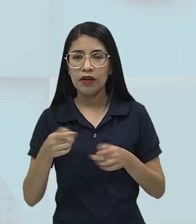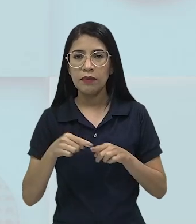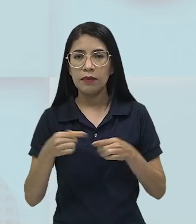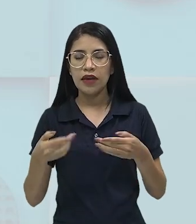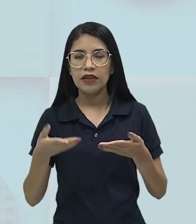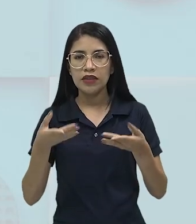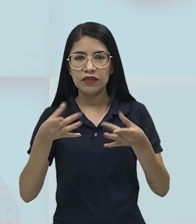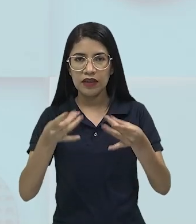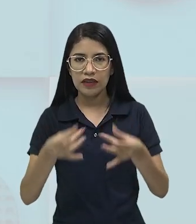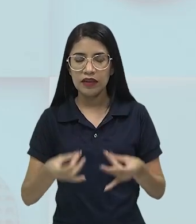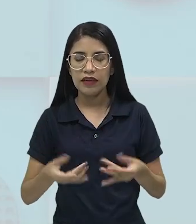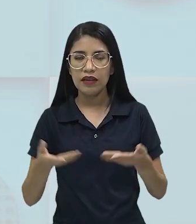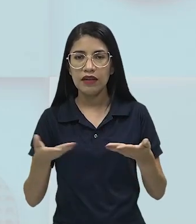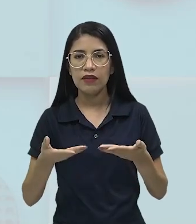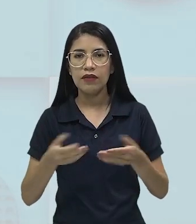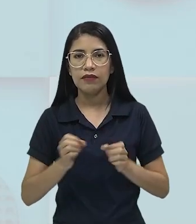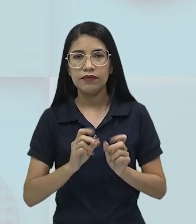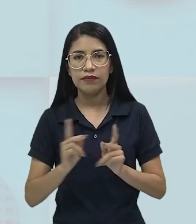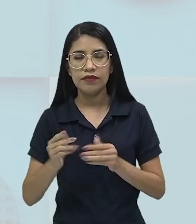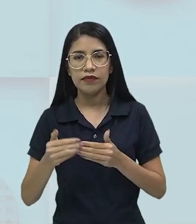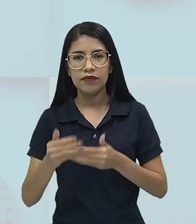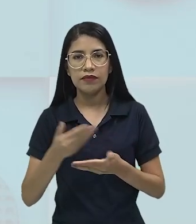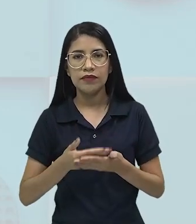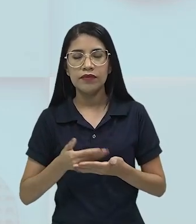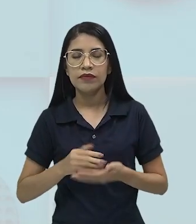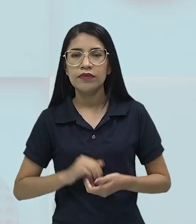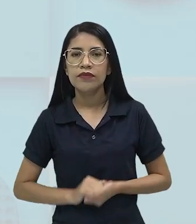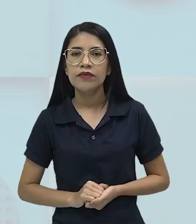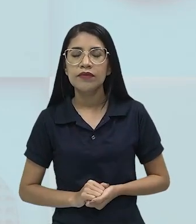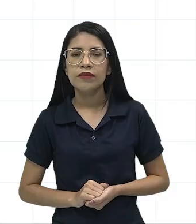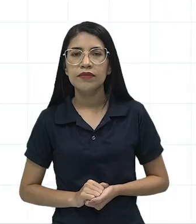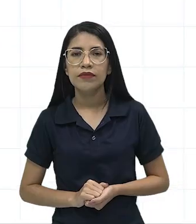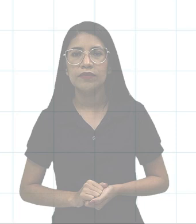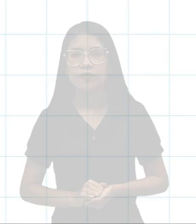mas a gente vai explicar e vai ficar tranquilo. Vamos à nossa aula.